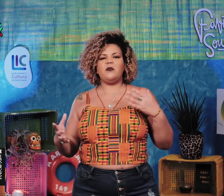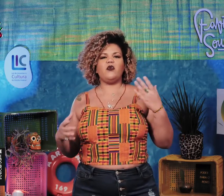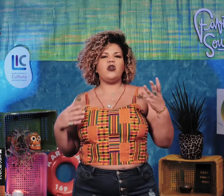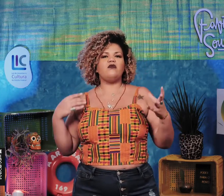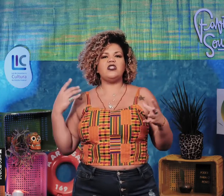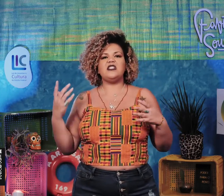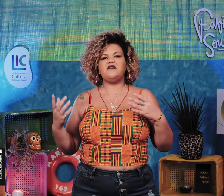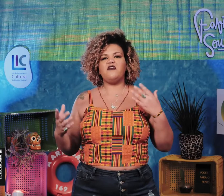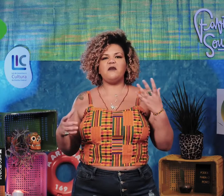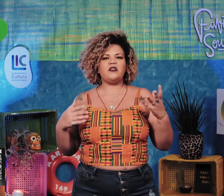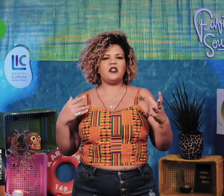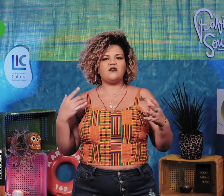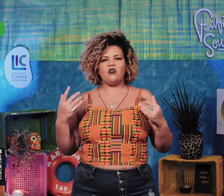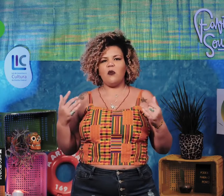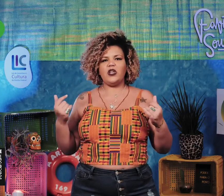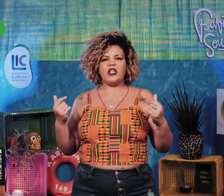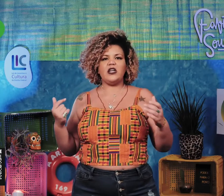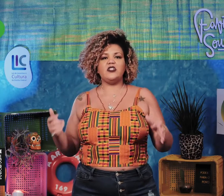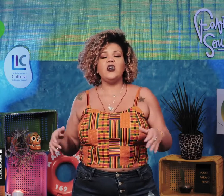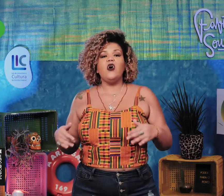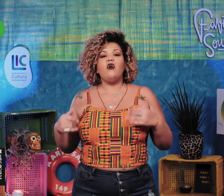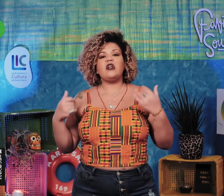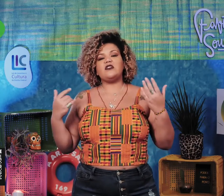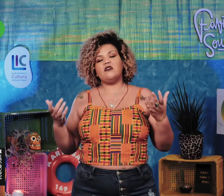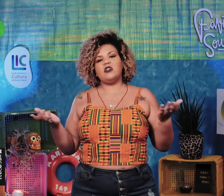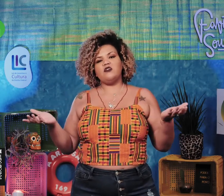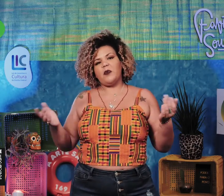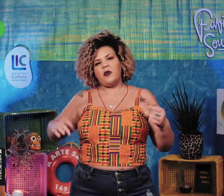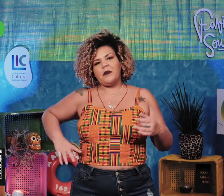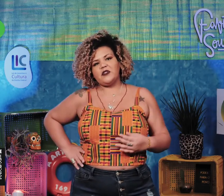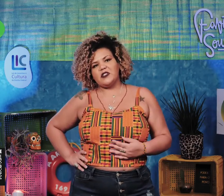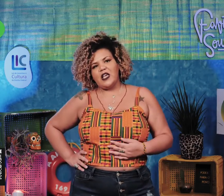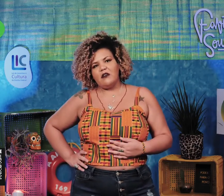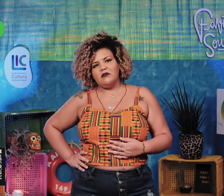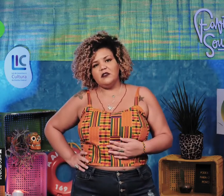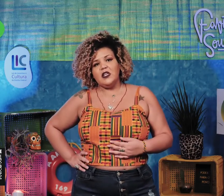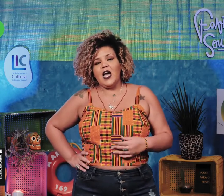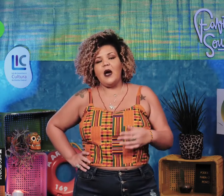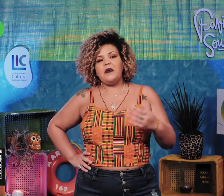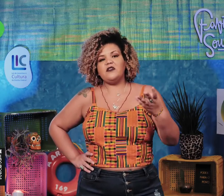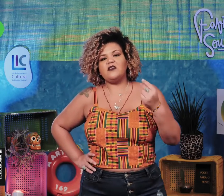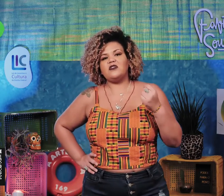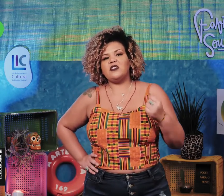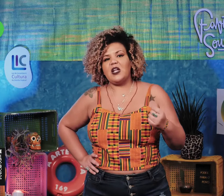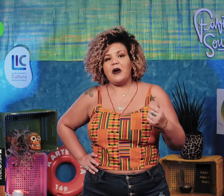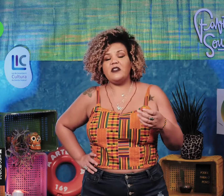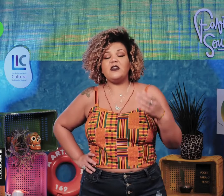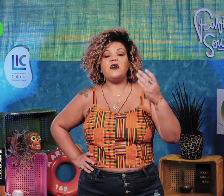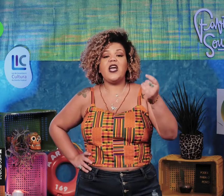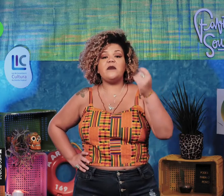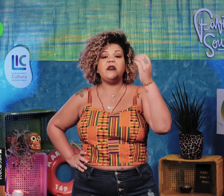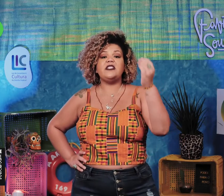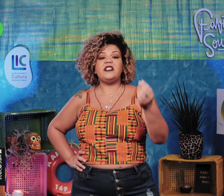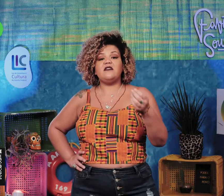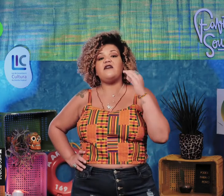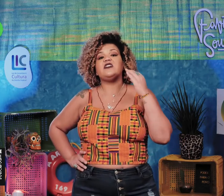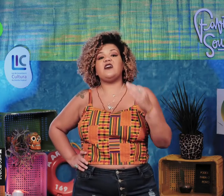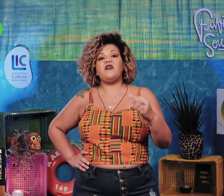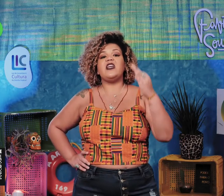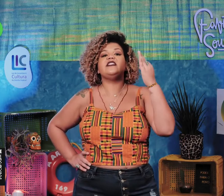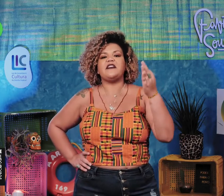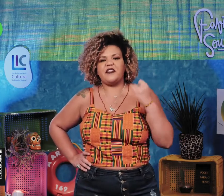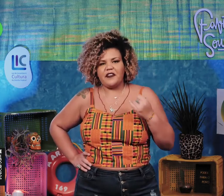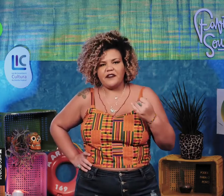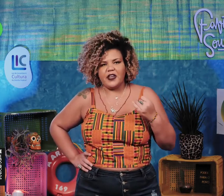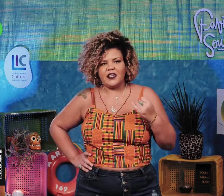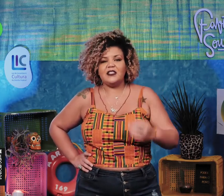uma renda para contribuir com o desenvolvimento da sua comunidade ou na solução de um problema social abrir os nossos trabalhos eu quero e preciso